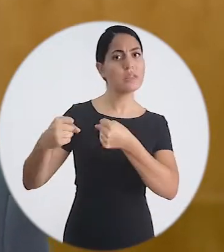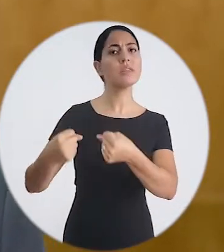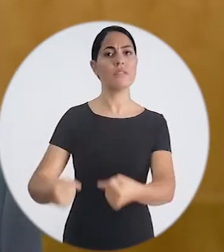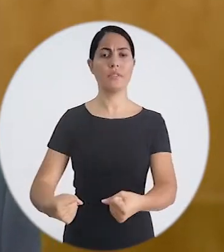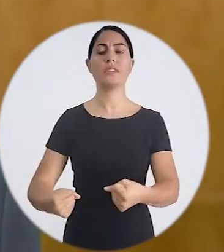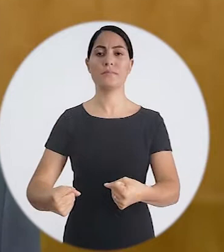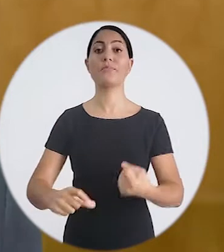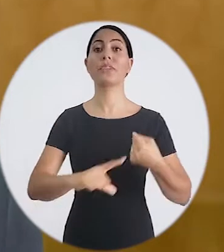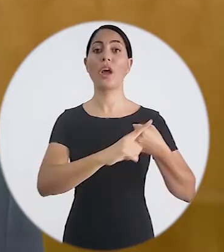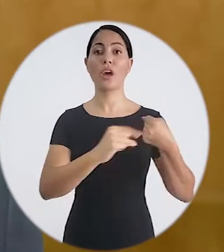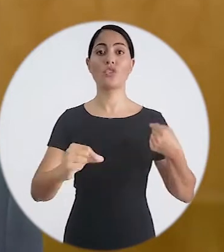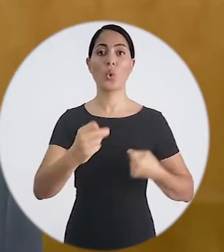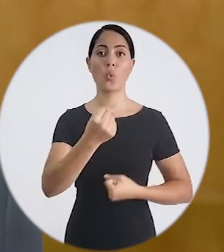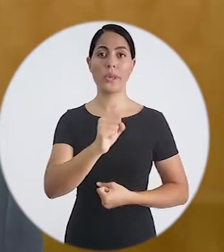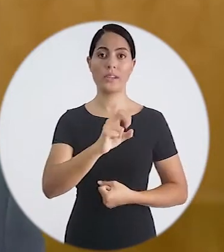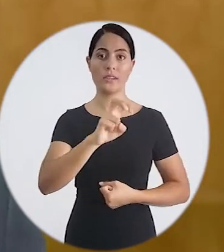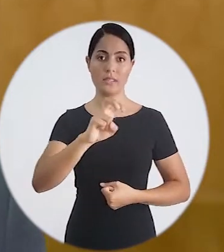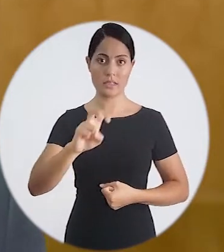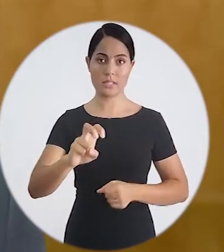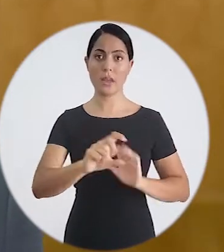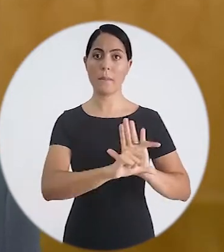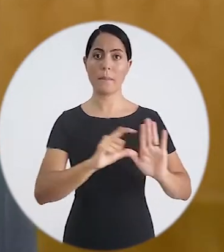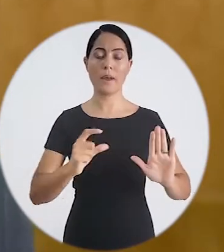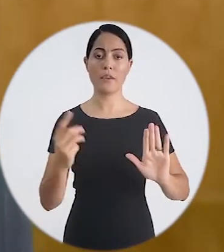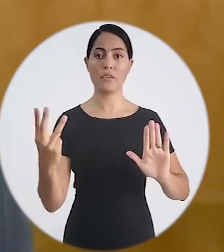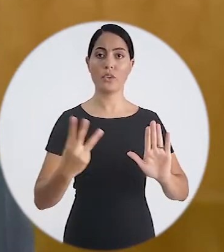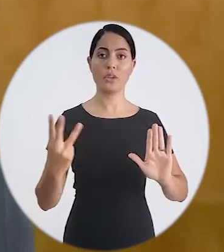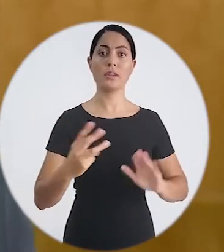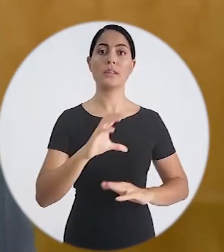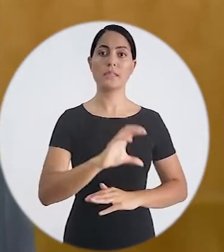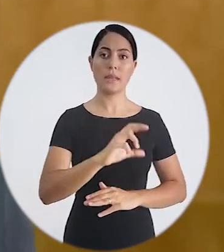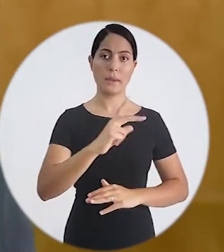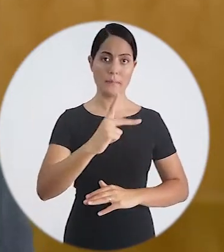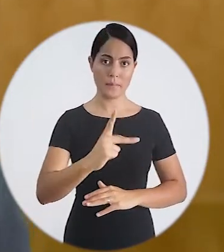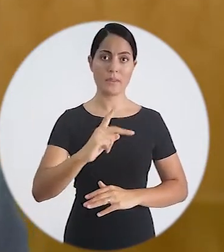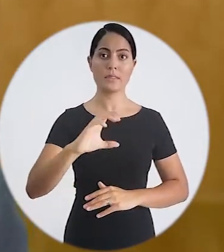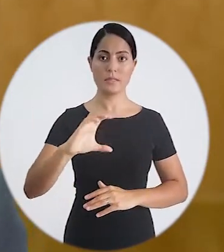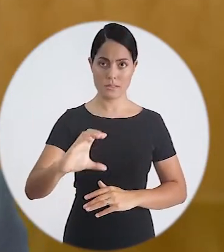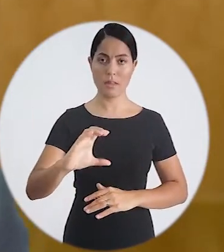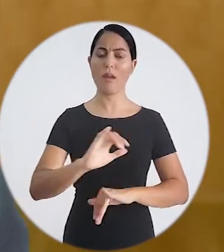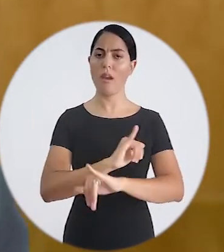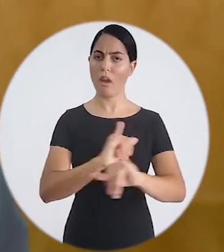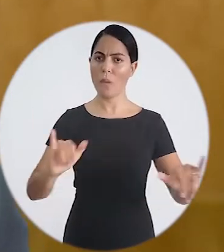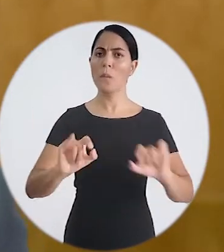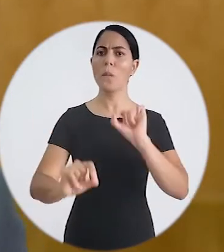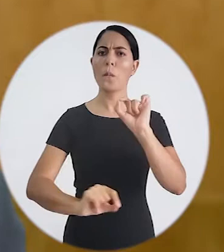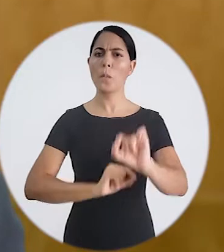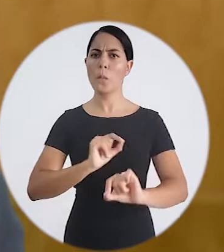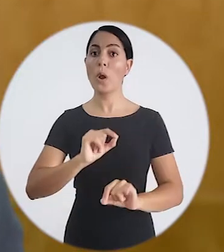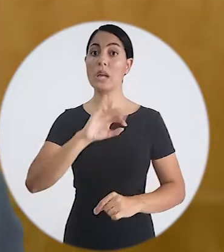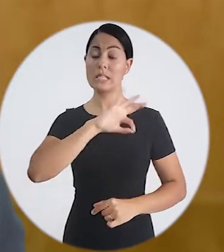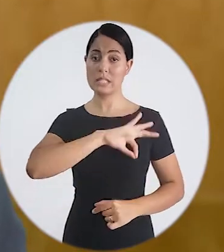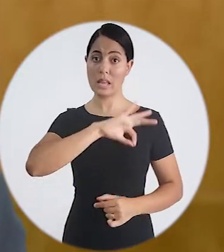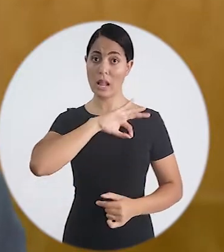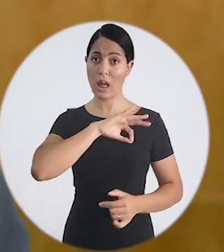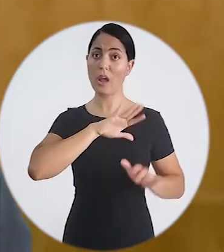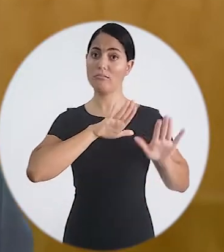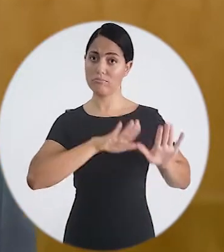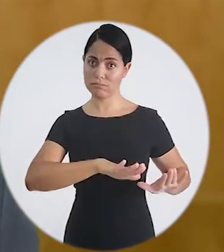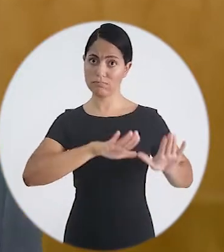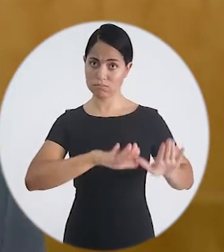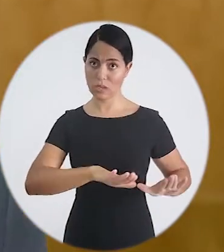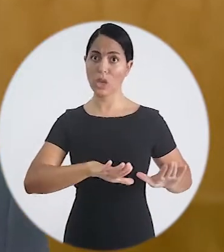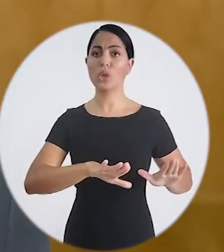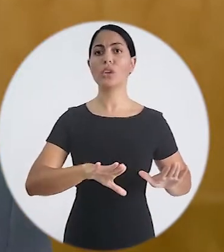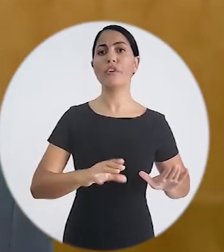a constitucionalidade do artigo 85, parágrafo 3º do Código de Processo Civil, que fixa o honorário conforme o